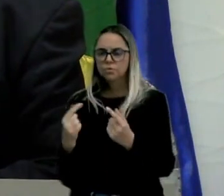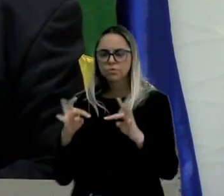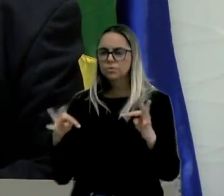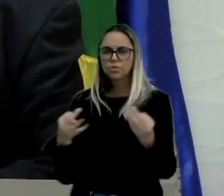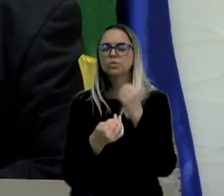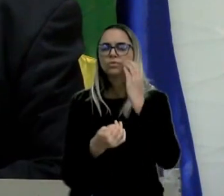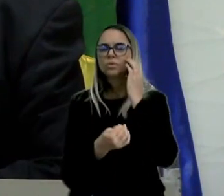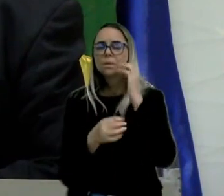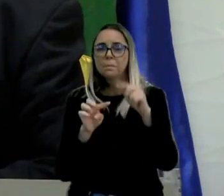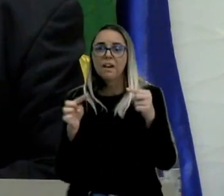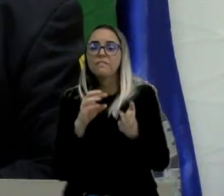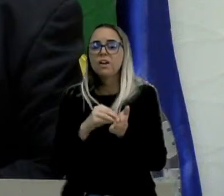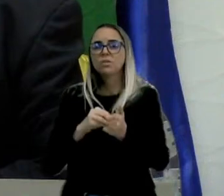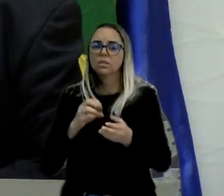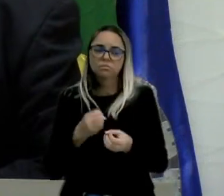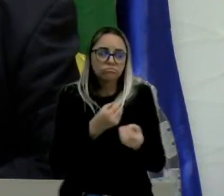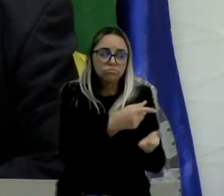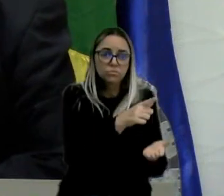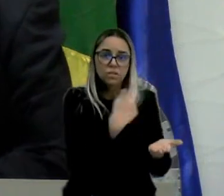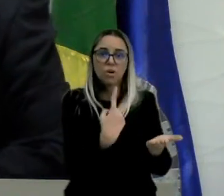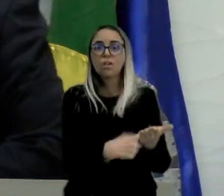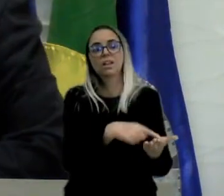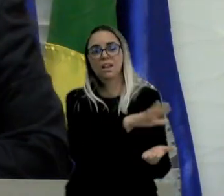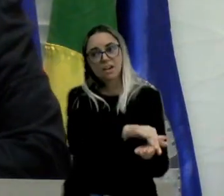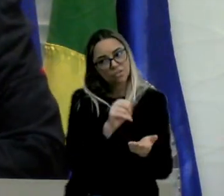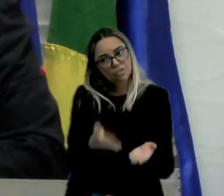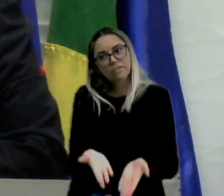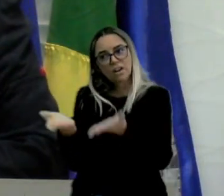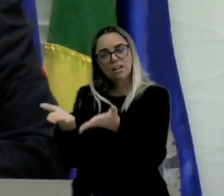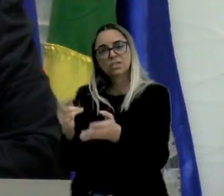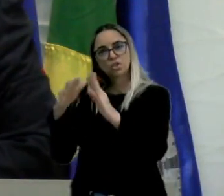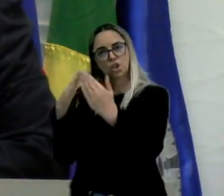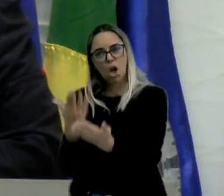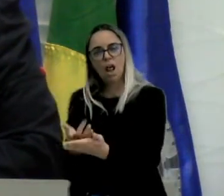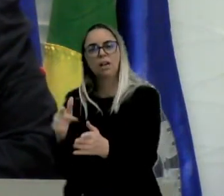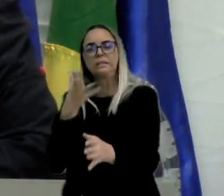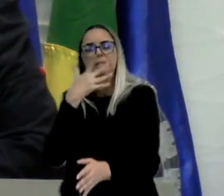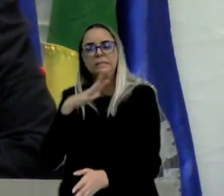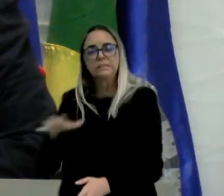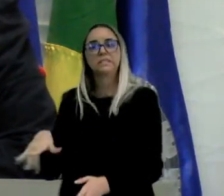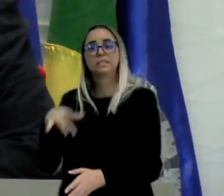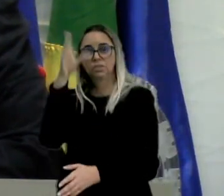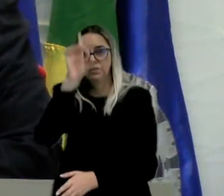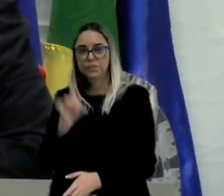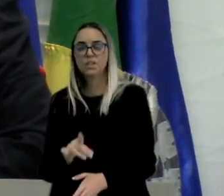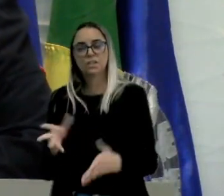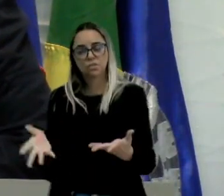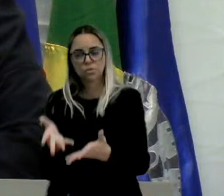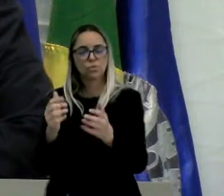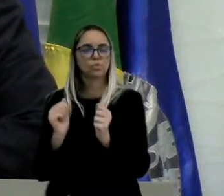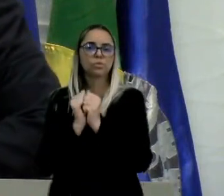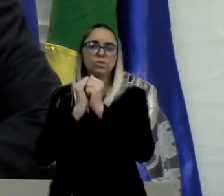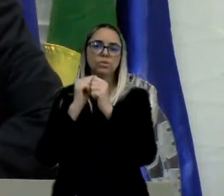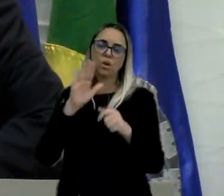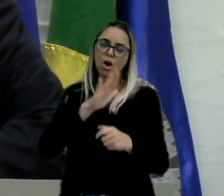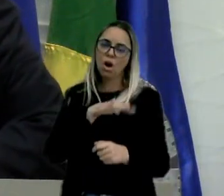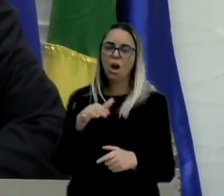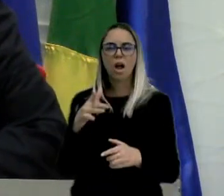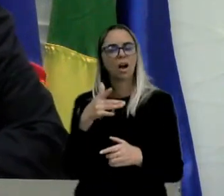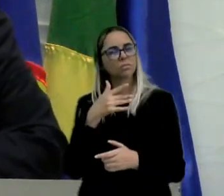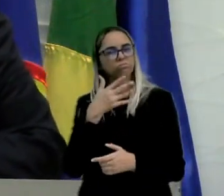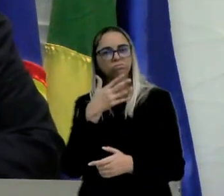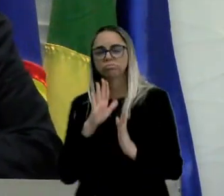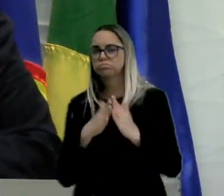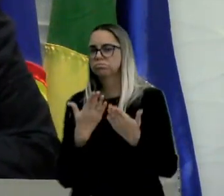para ajudar as mães as crianças ir pra escola para ajudar o pessoal que